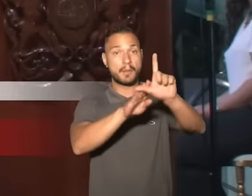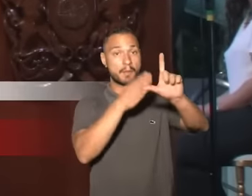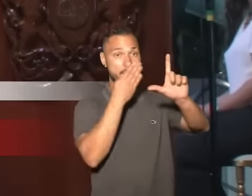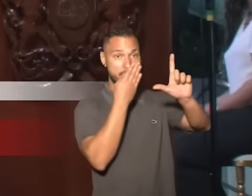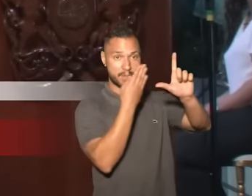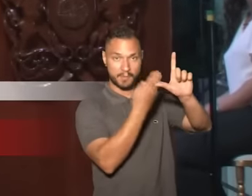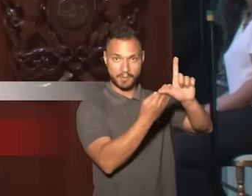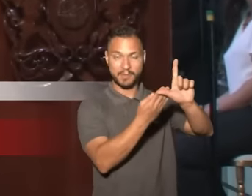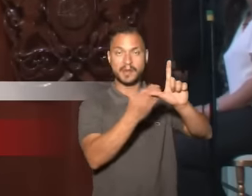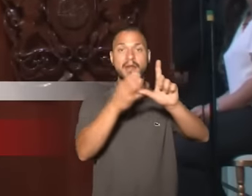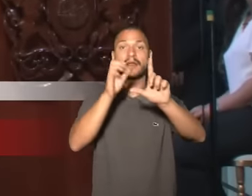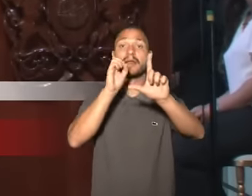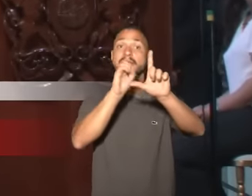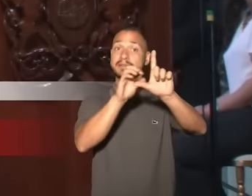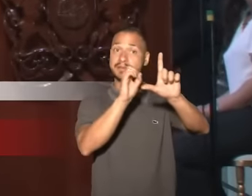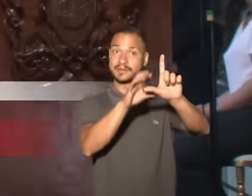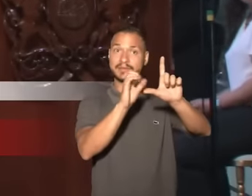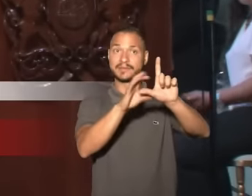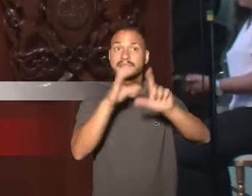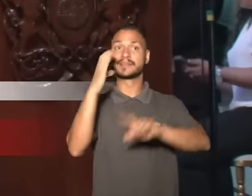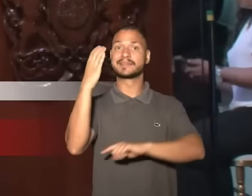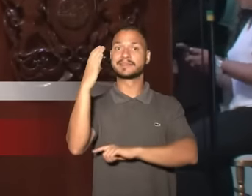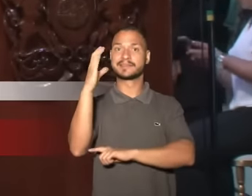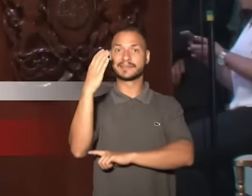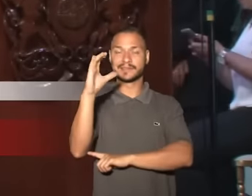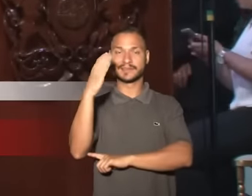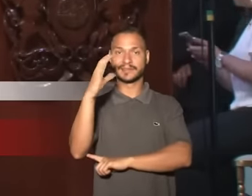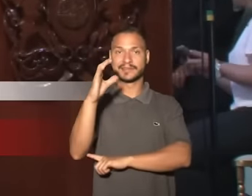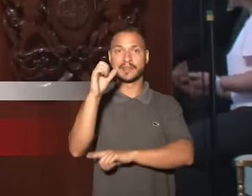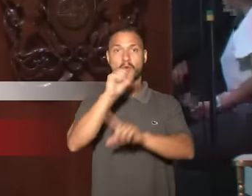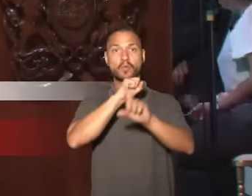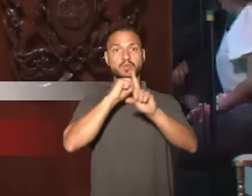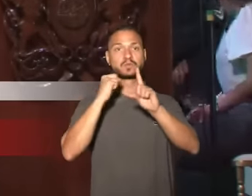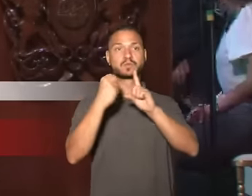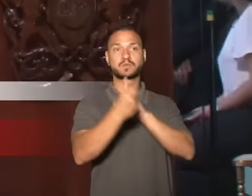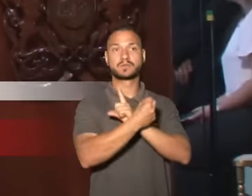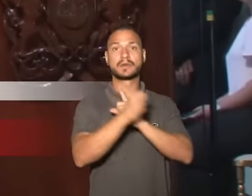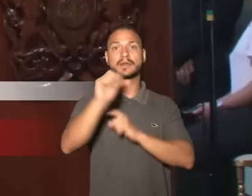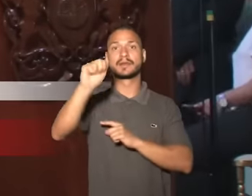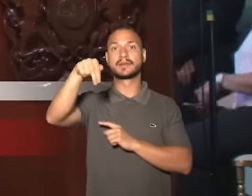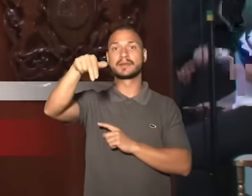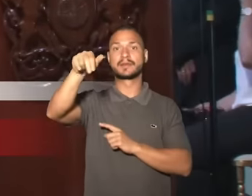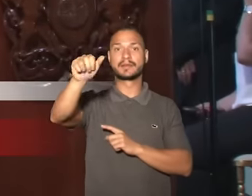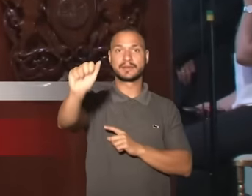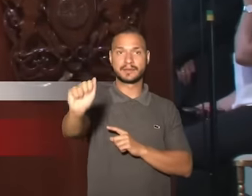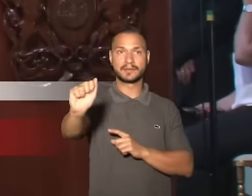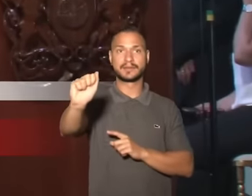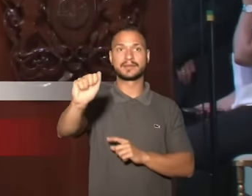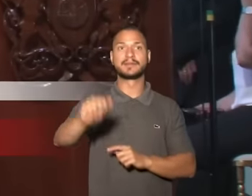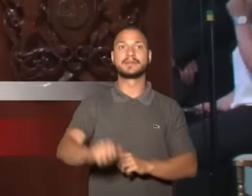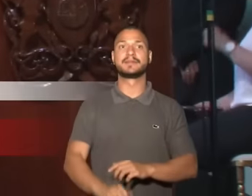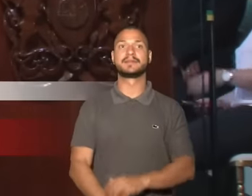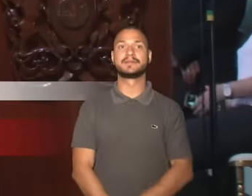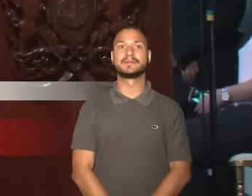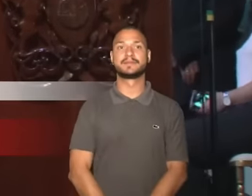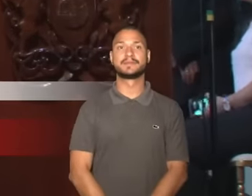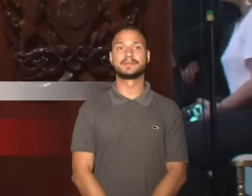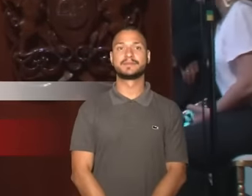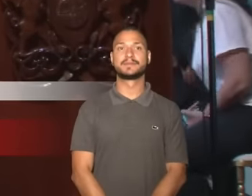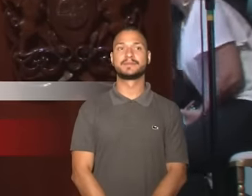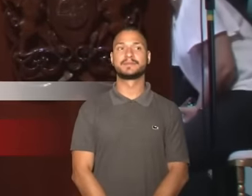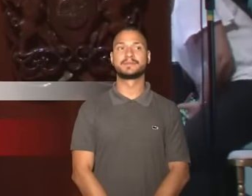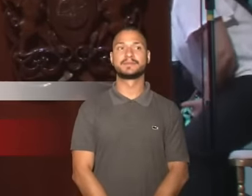Bacharela e licenciada em Ciências Sociais, Ana Carolina dos Santos